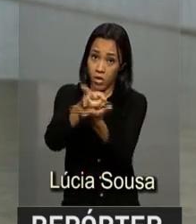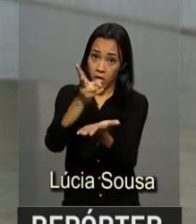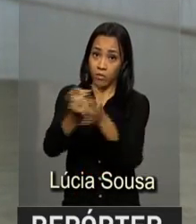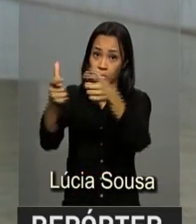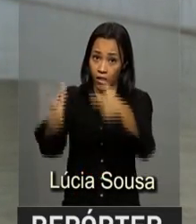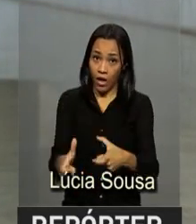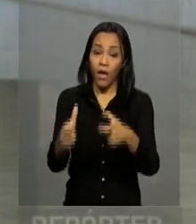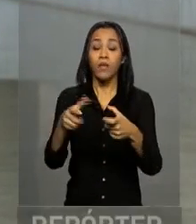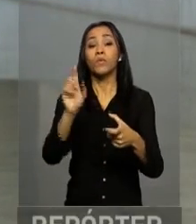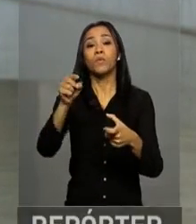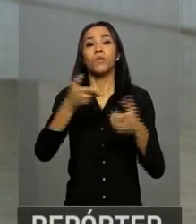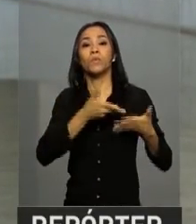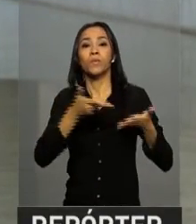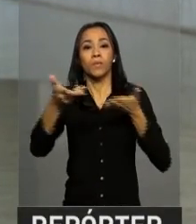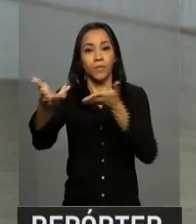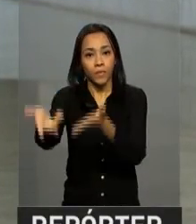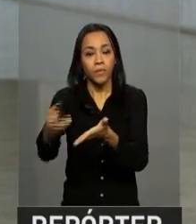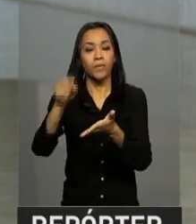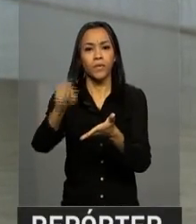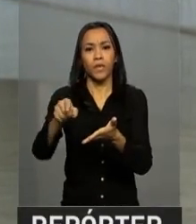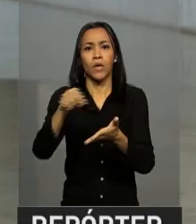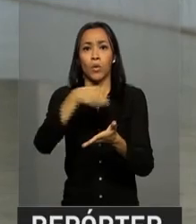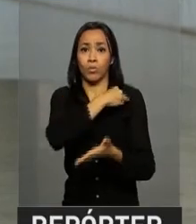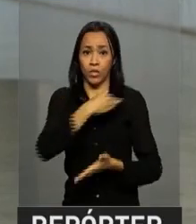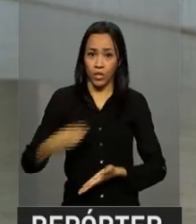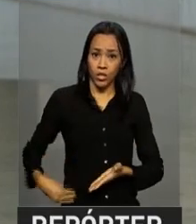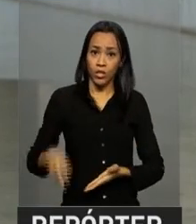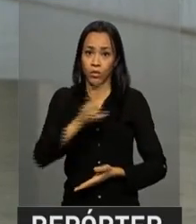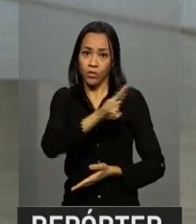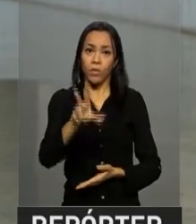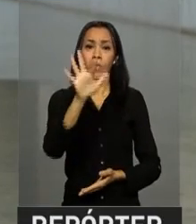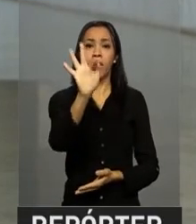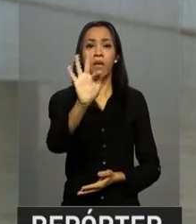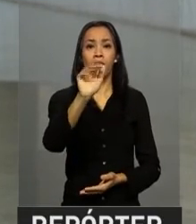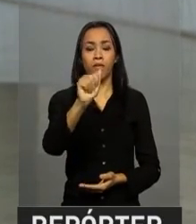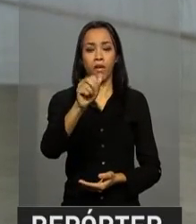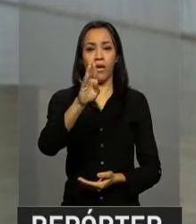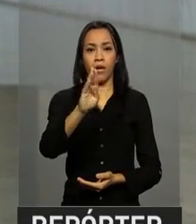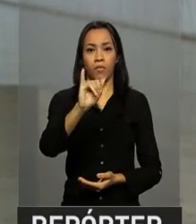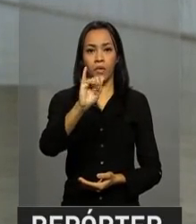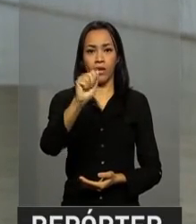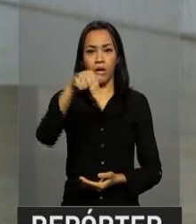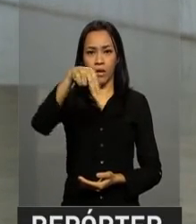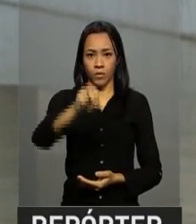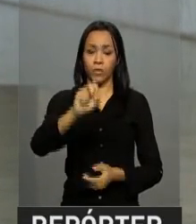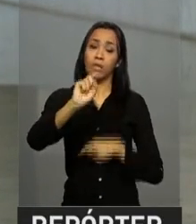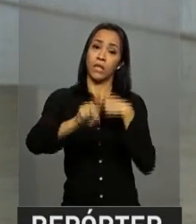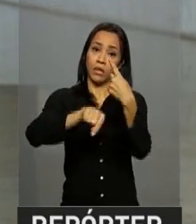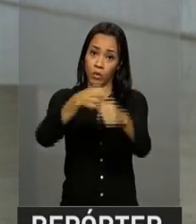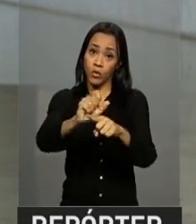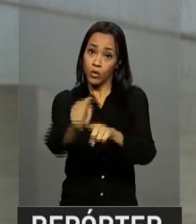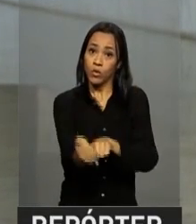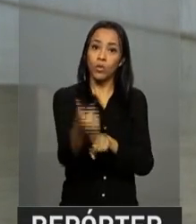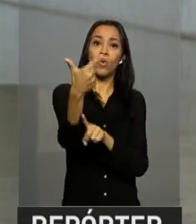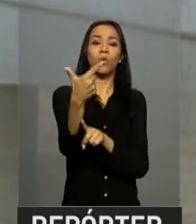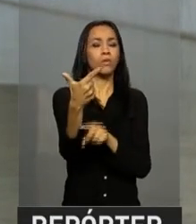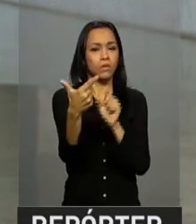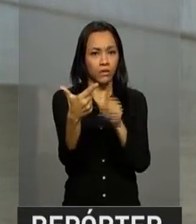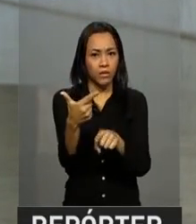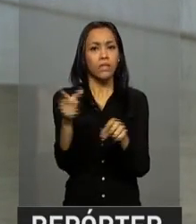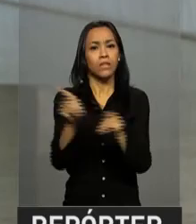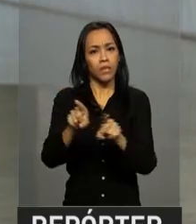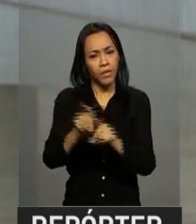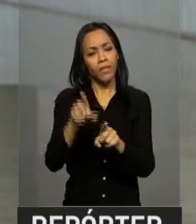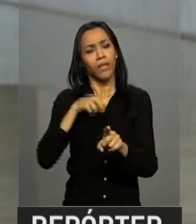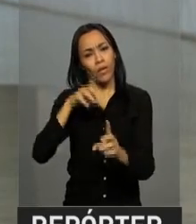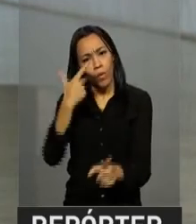o ministro da Fiscalização, Transparência e Controle, Fabiano Augusto Martins. Ao meio-dia, o presidente interino da